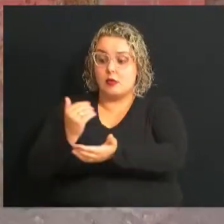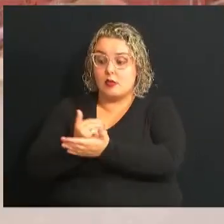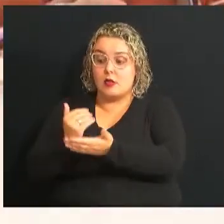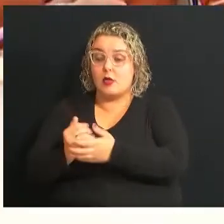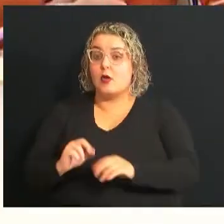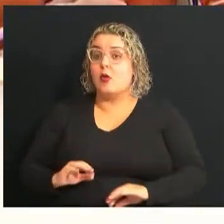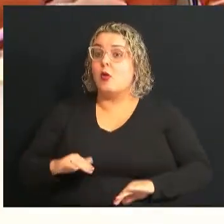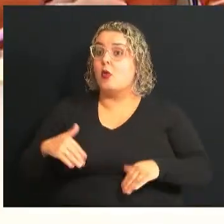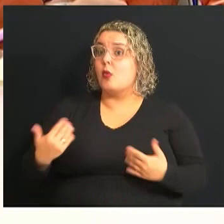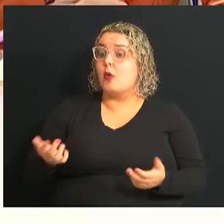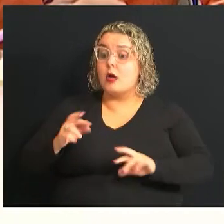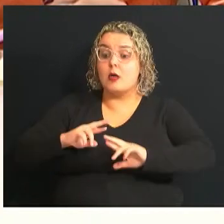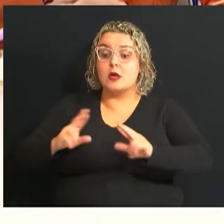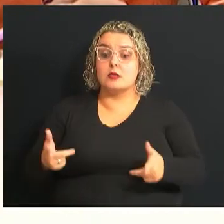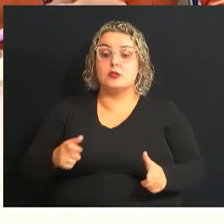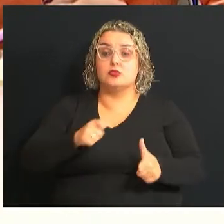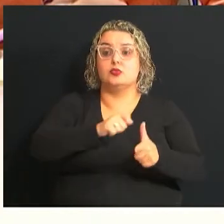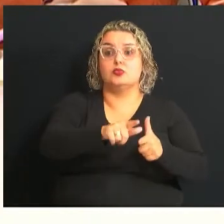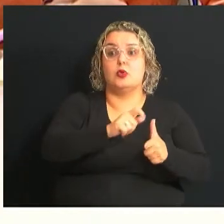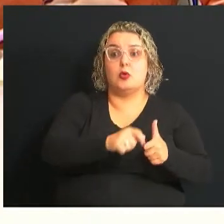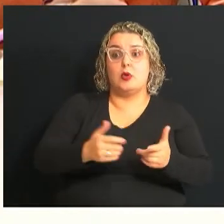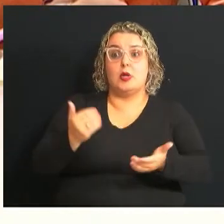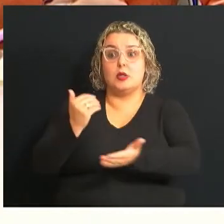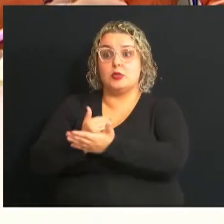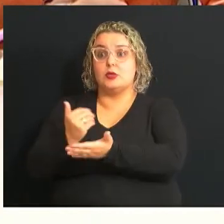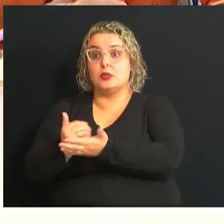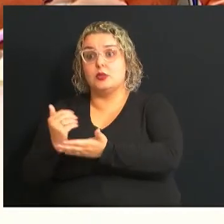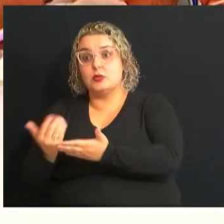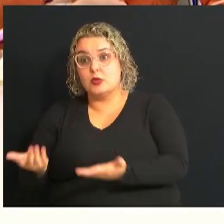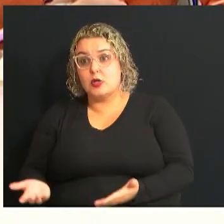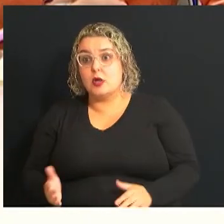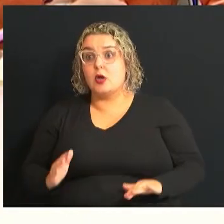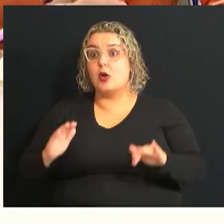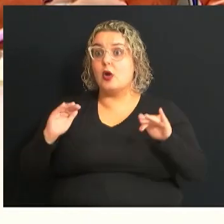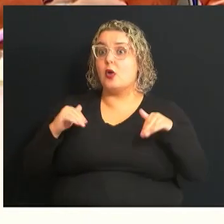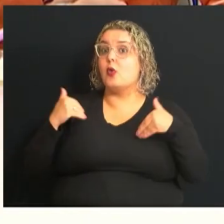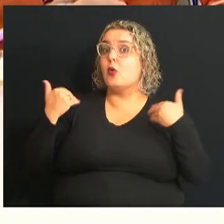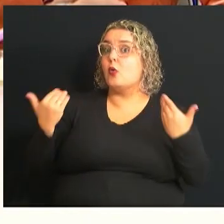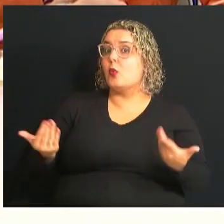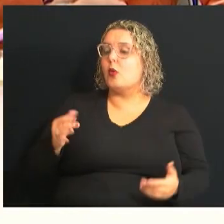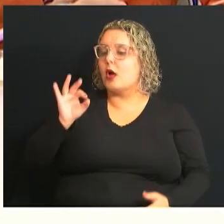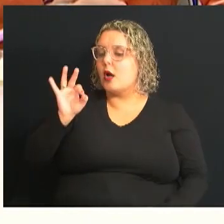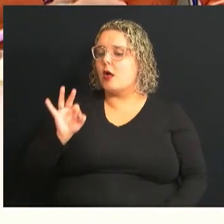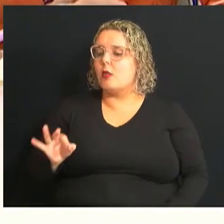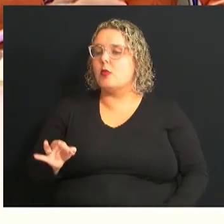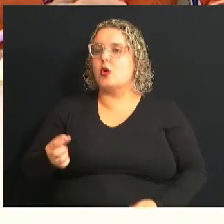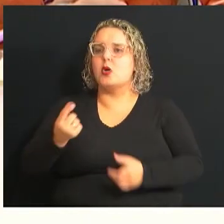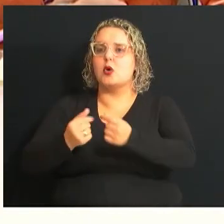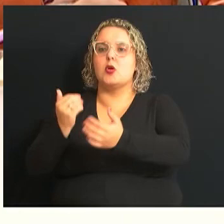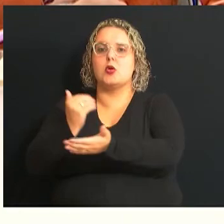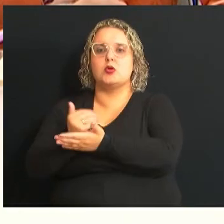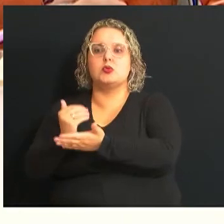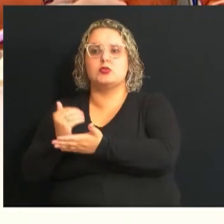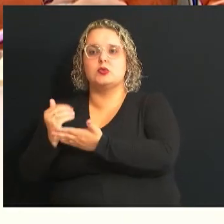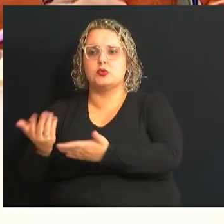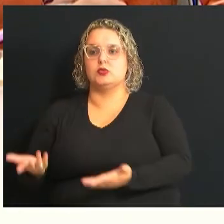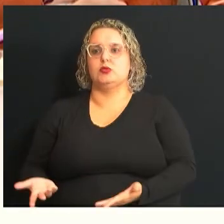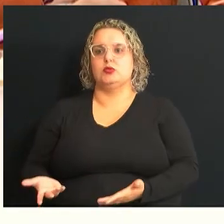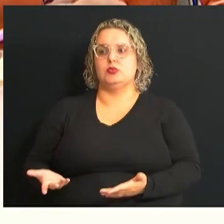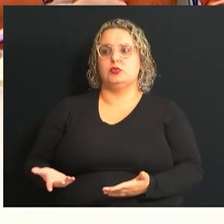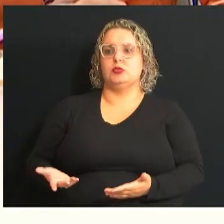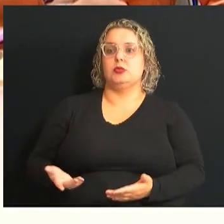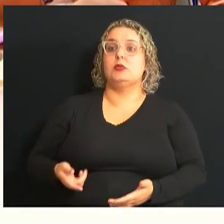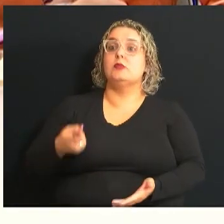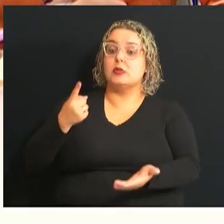entre o valor do financiamento e o valor do aluguel? Qual é a porcentagem desse financiamento que vai ser comprometida